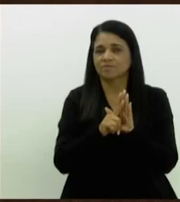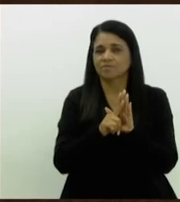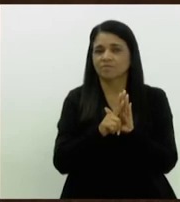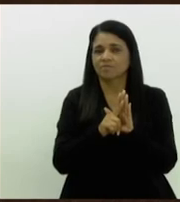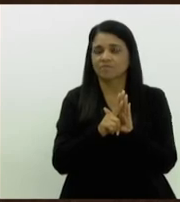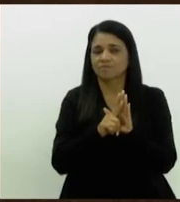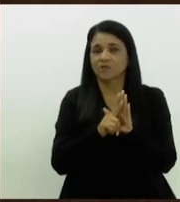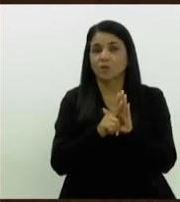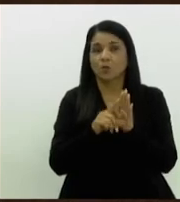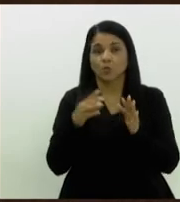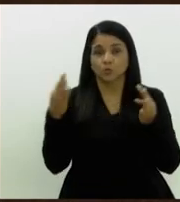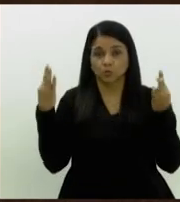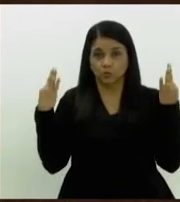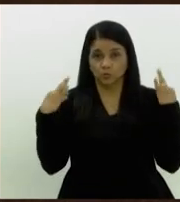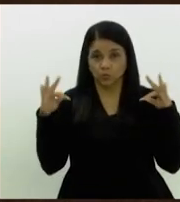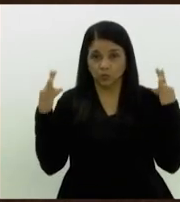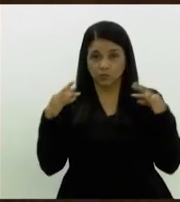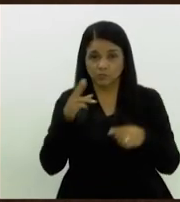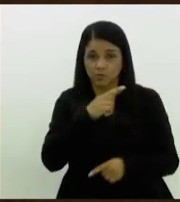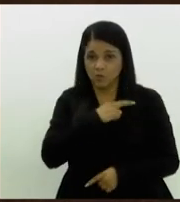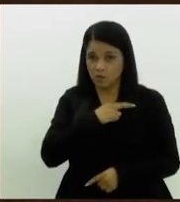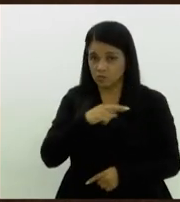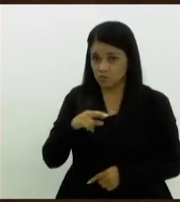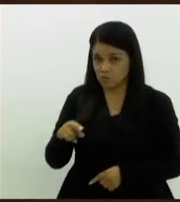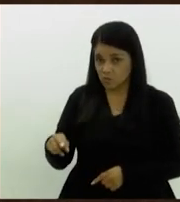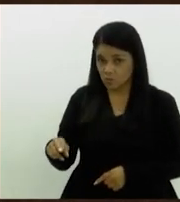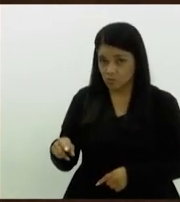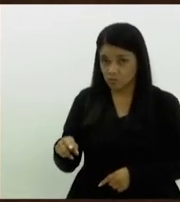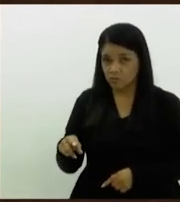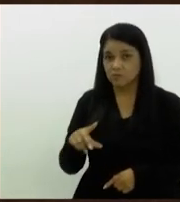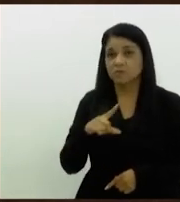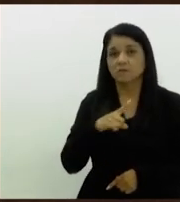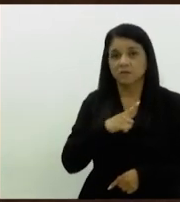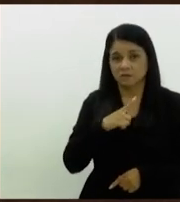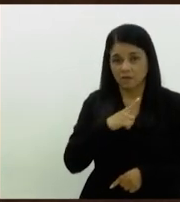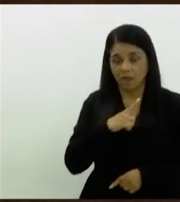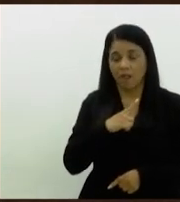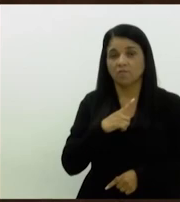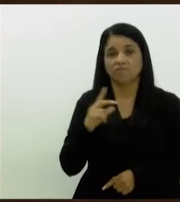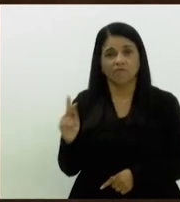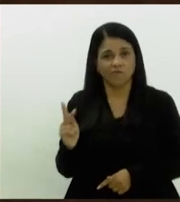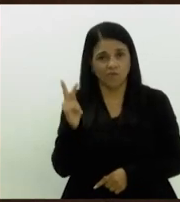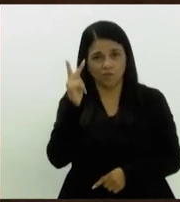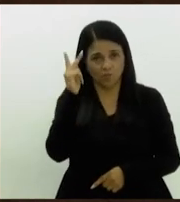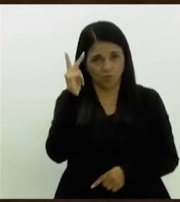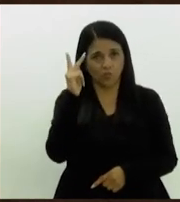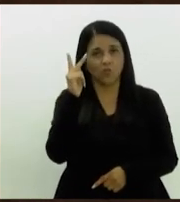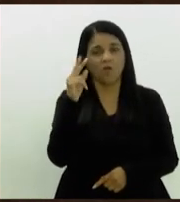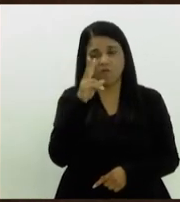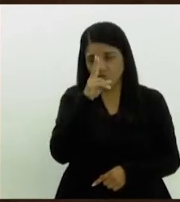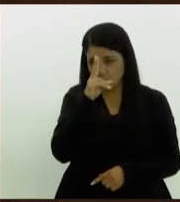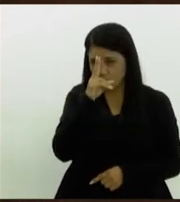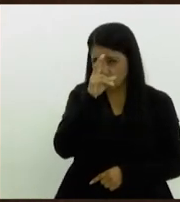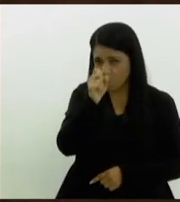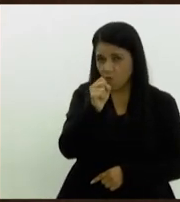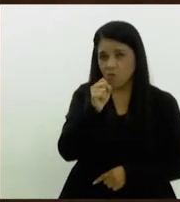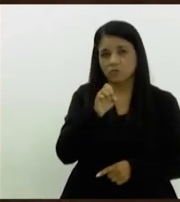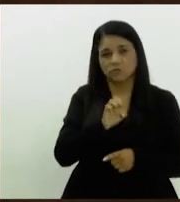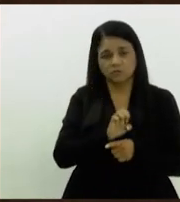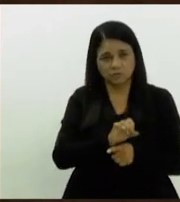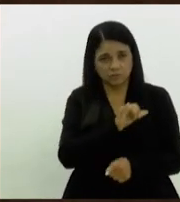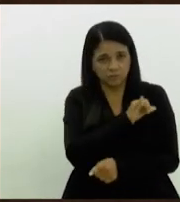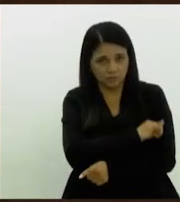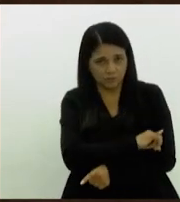o turismo religioso ele também tem o seu lugar, não é? E é muito forte aqui no nosso